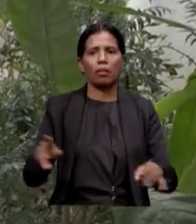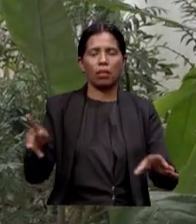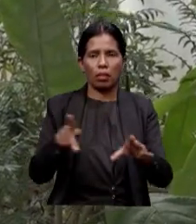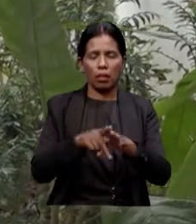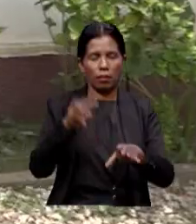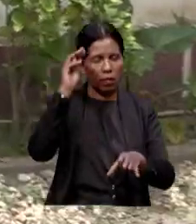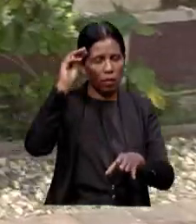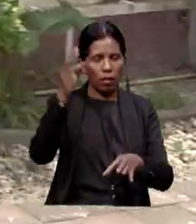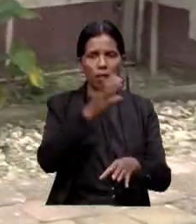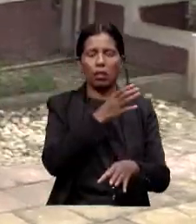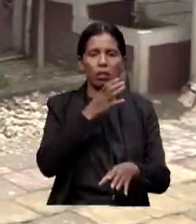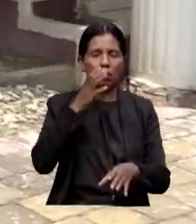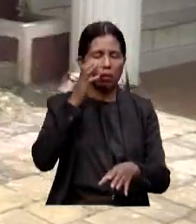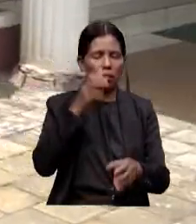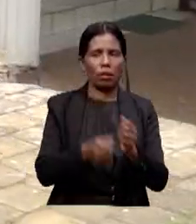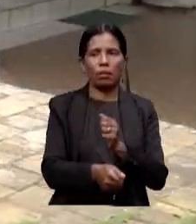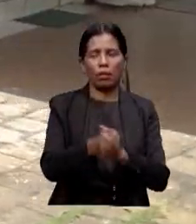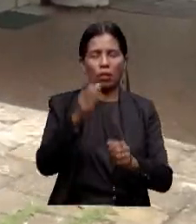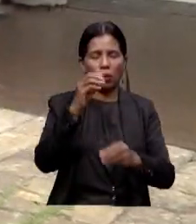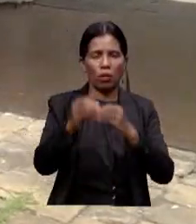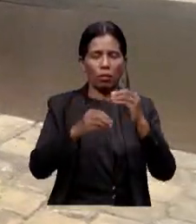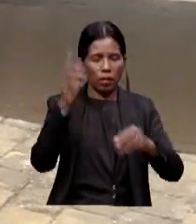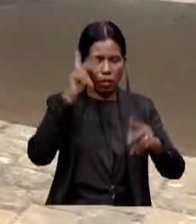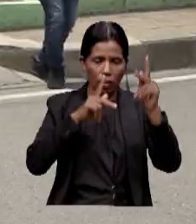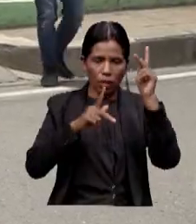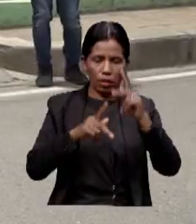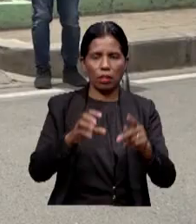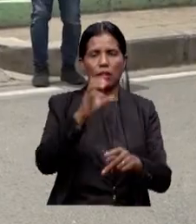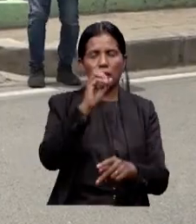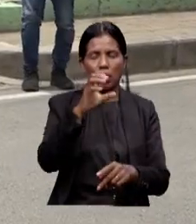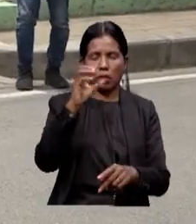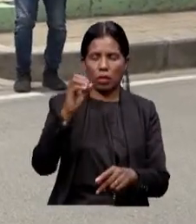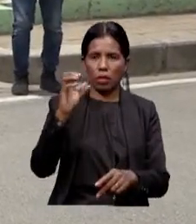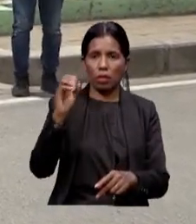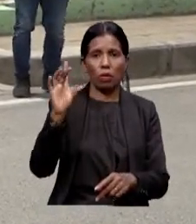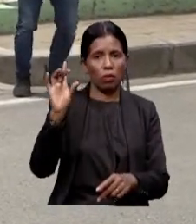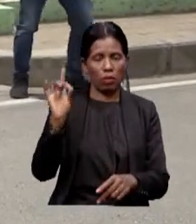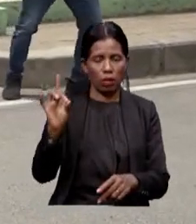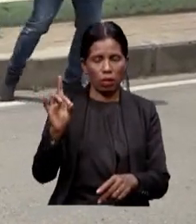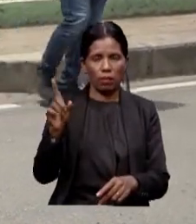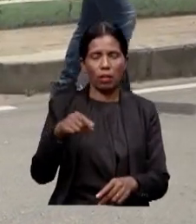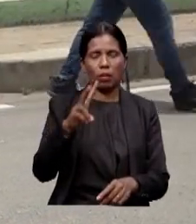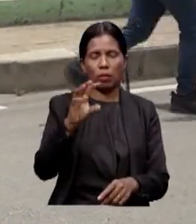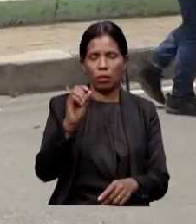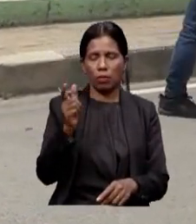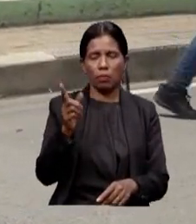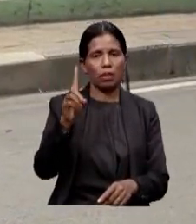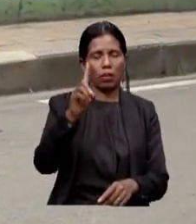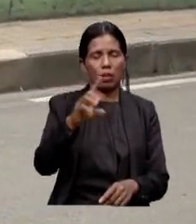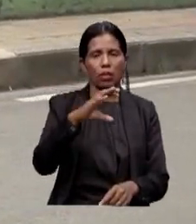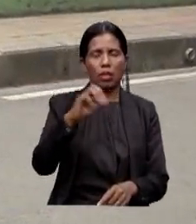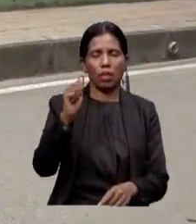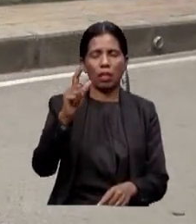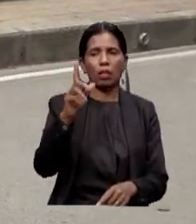Agricultura no Pescas e a CAC, relaciona o caso NUC 000 VALU, para o ano recebido, CACTL, com